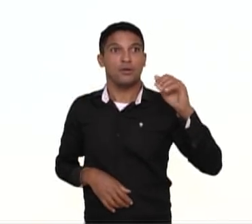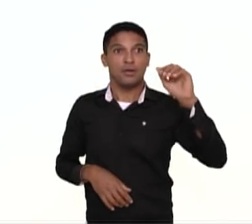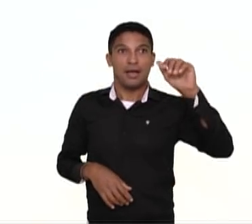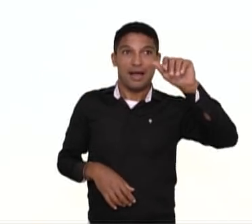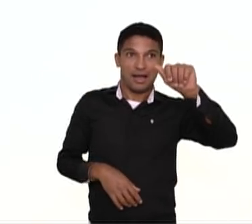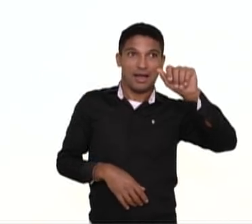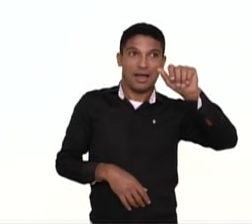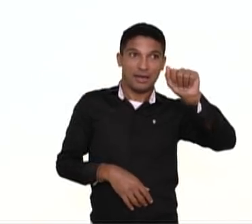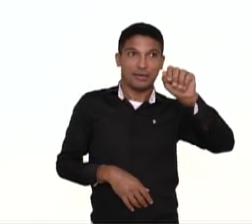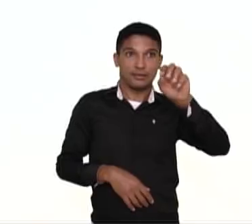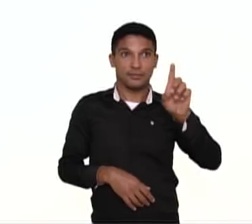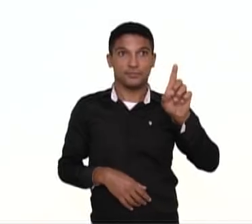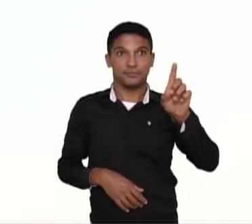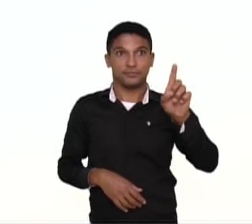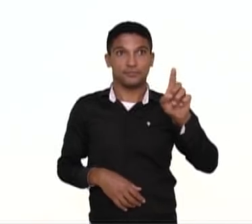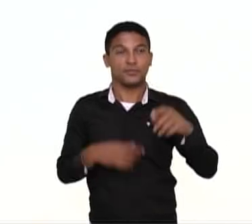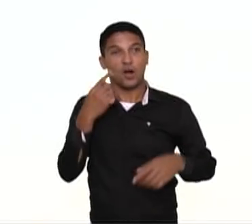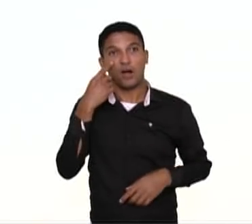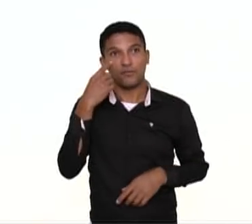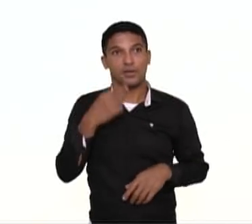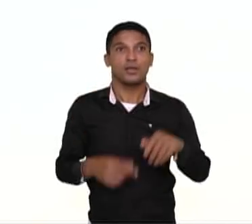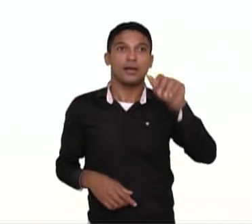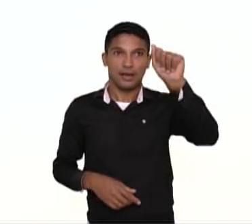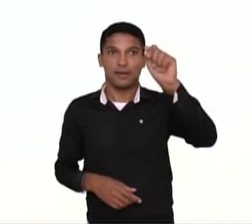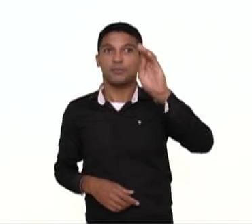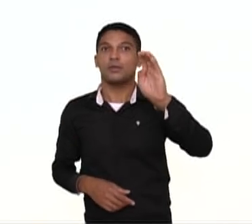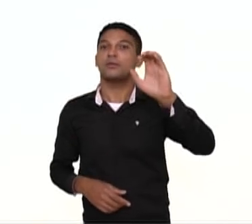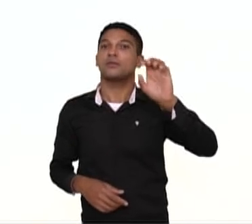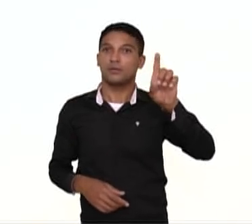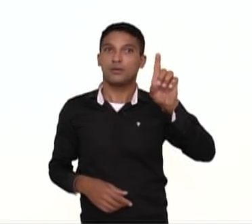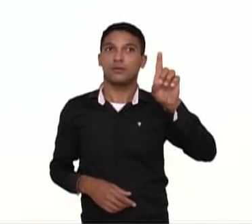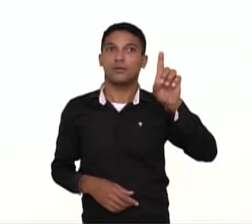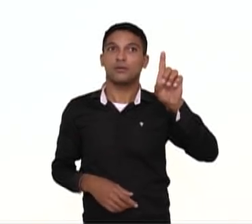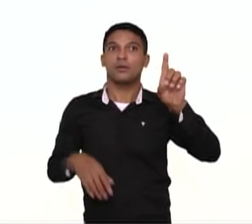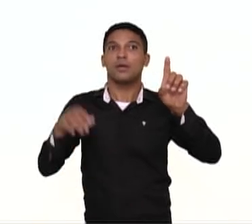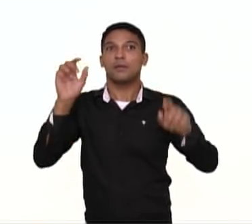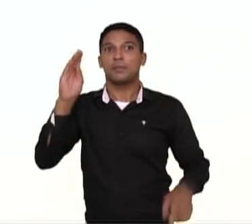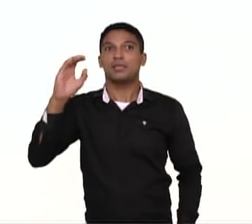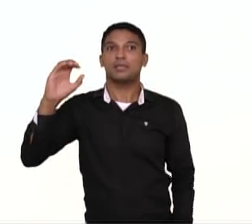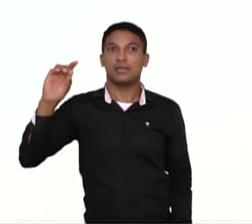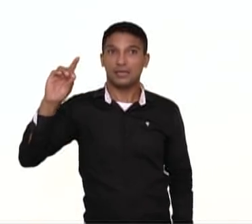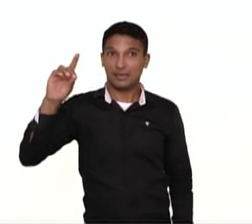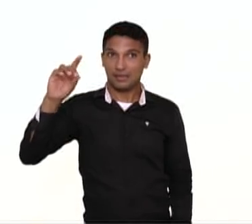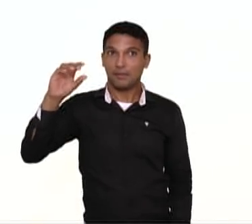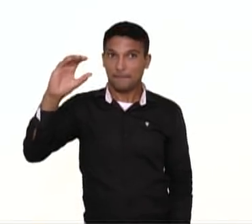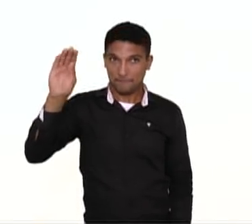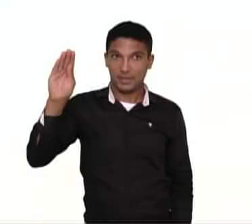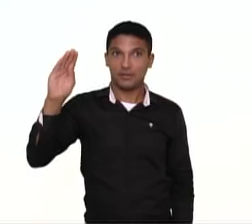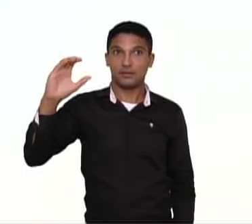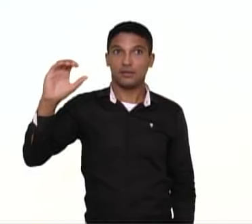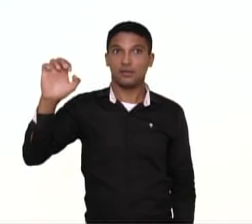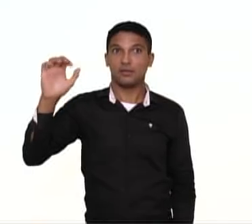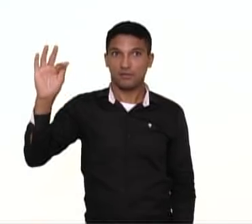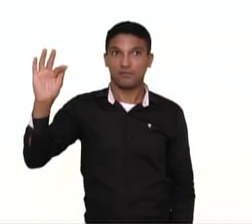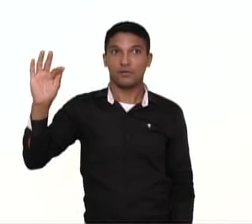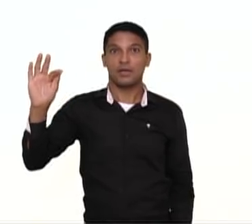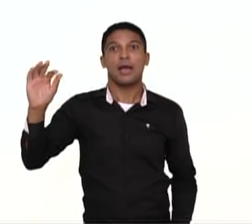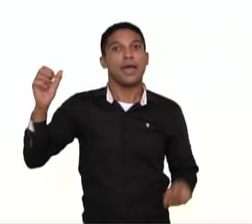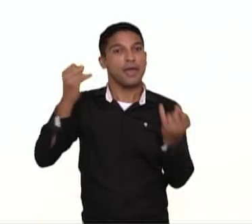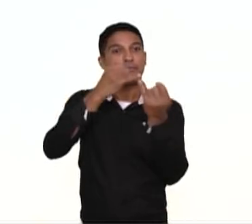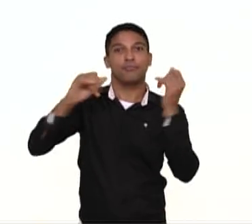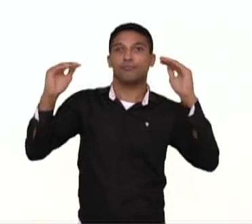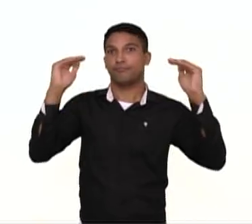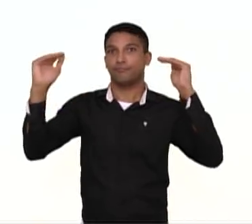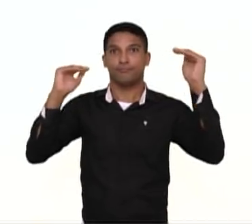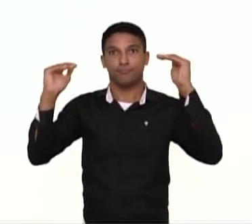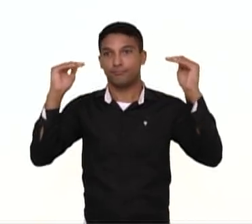se os retângulos ABCD e BCEF são semelhantes, e AD mede 1 e AF mede 2, e FB